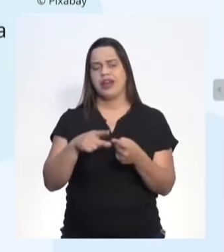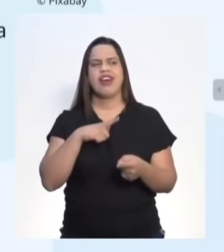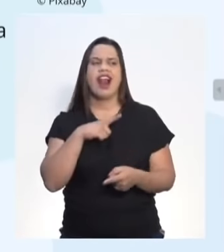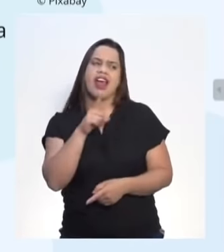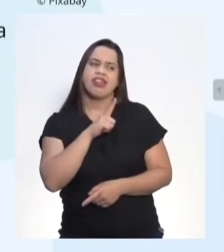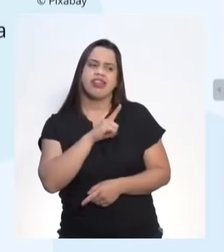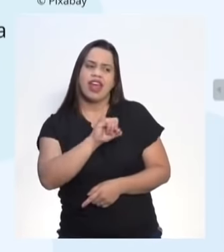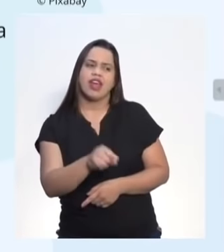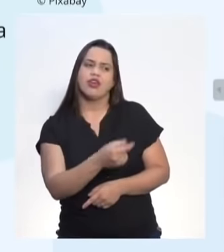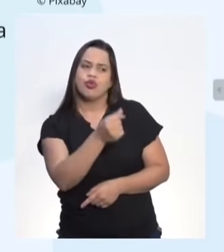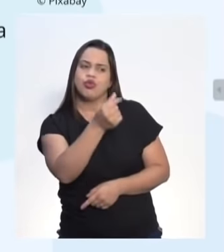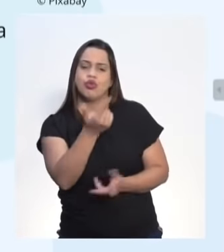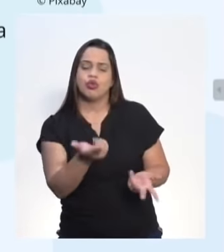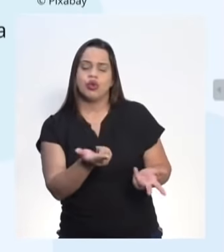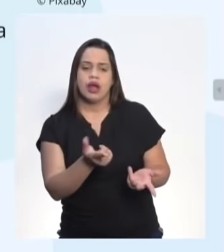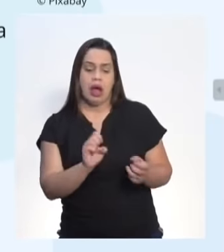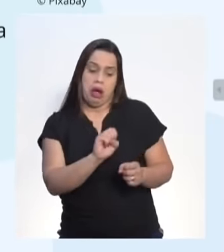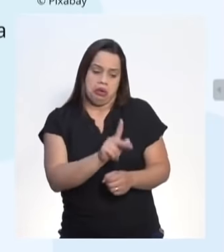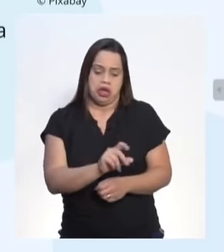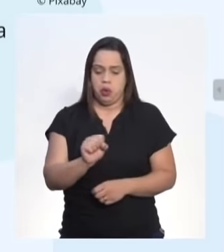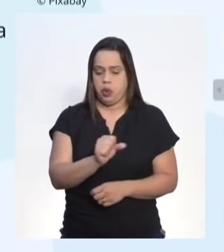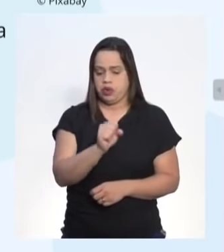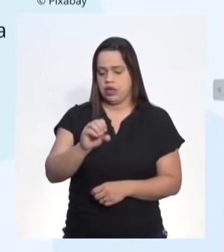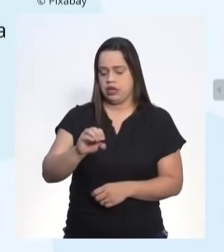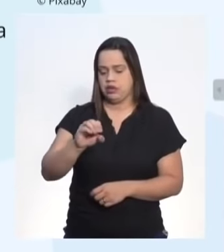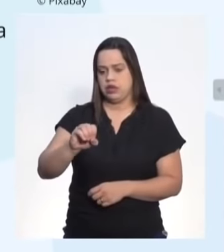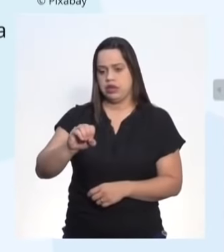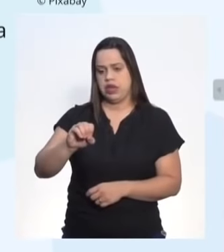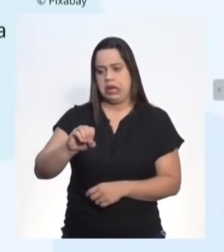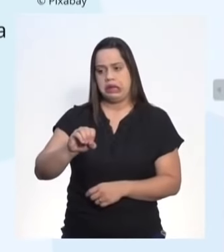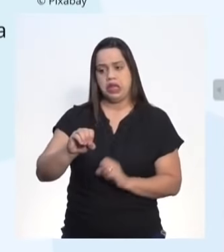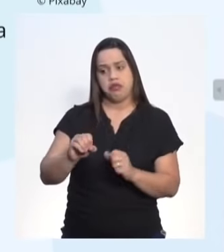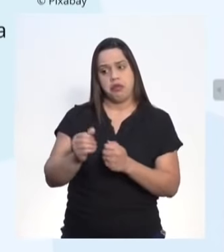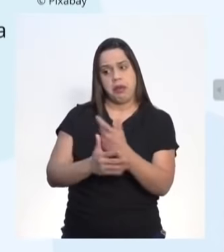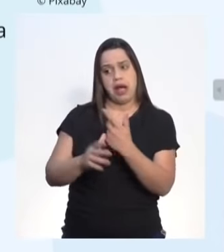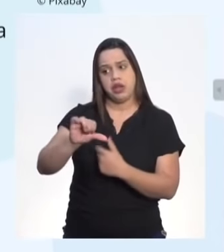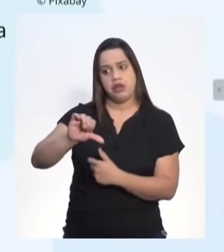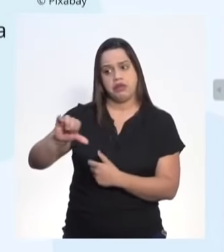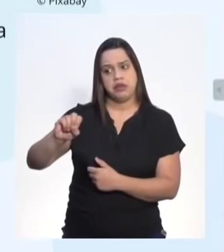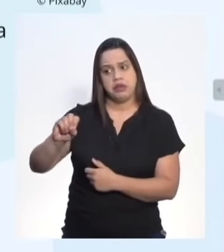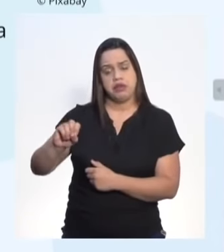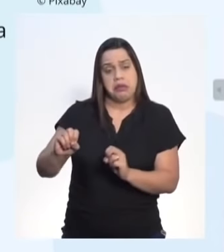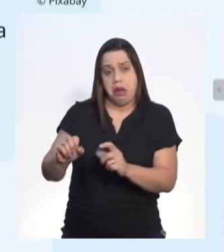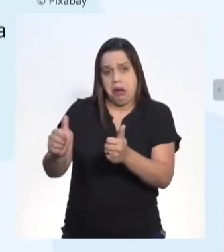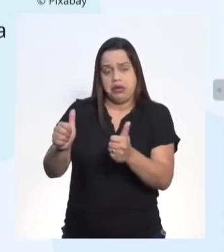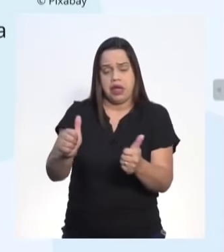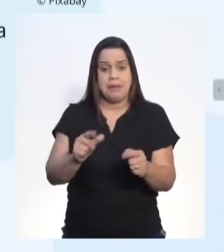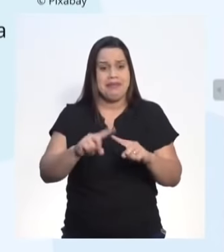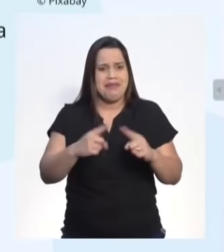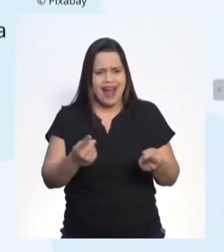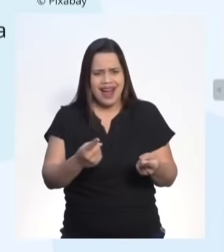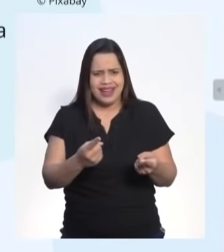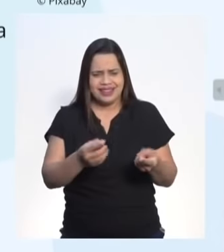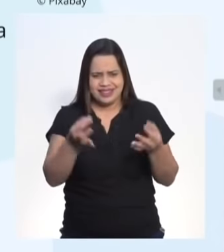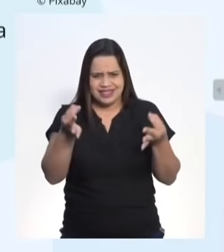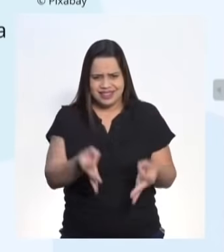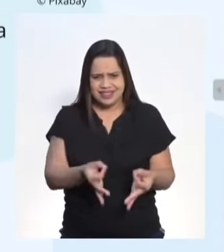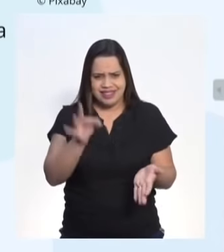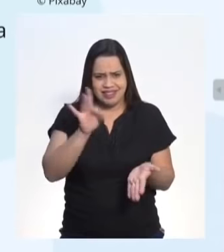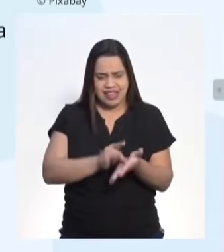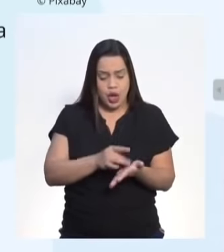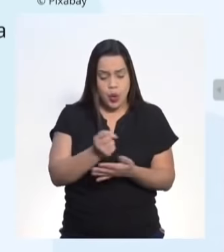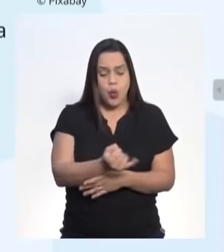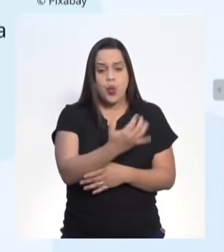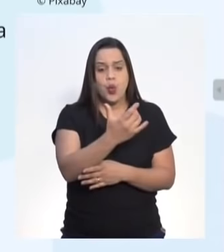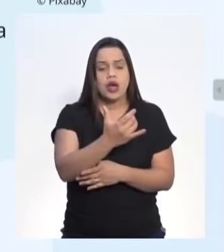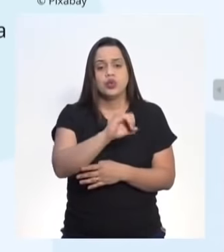tal. Beleza, 880, eu vou pagar 990, legal, tá, tem um jurinho, mas na prática, de quanto que é esse jurinho? Qual